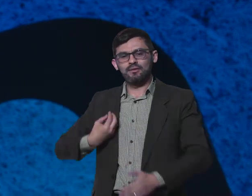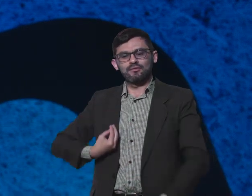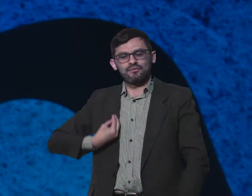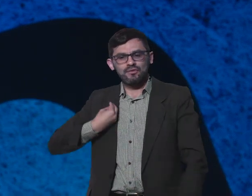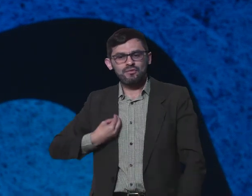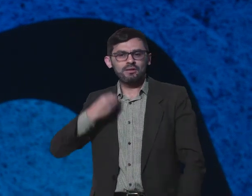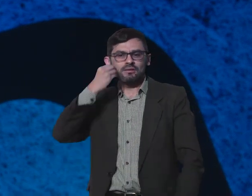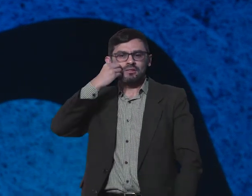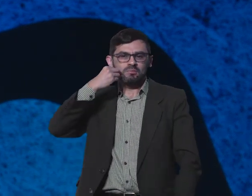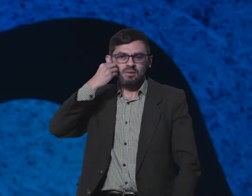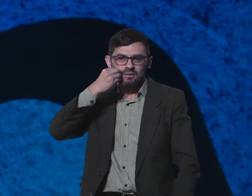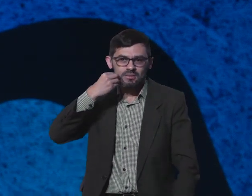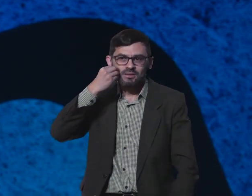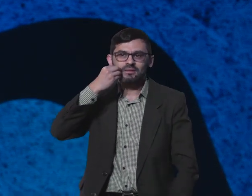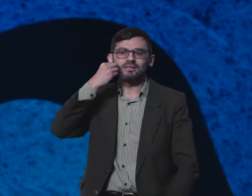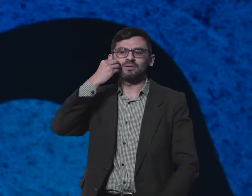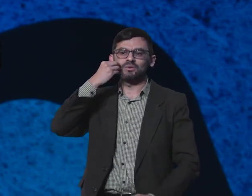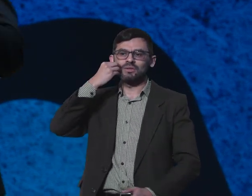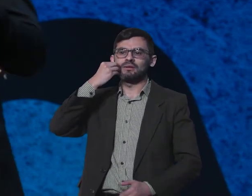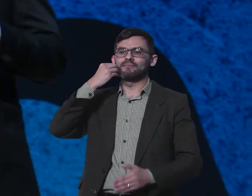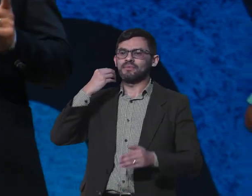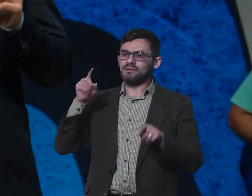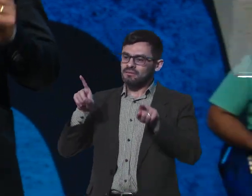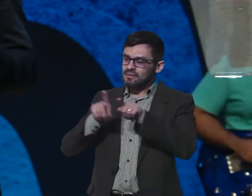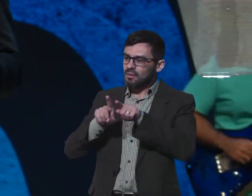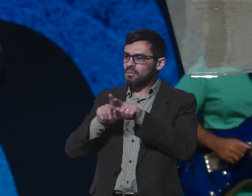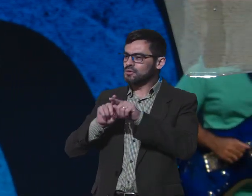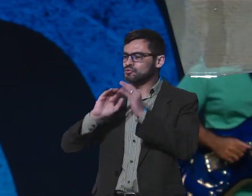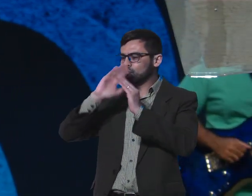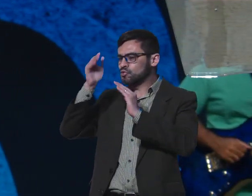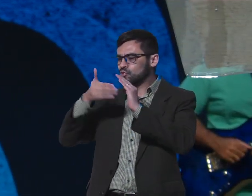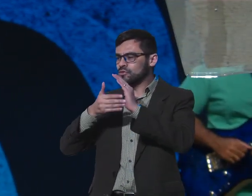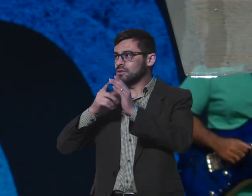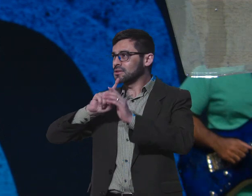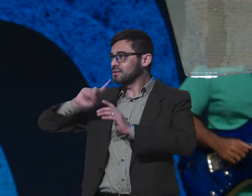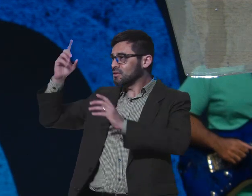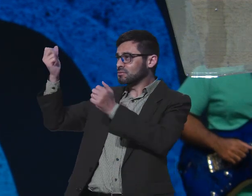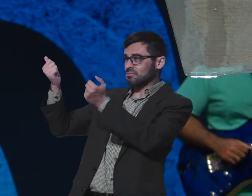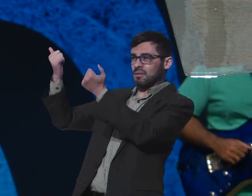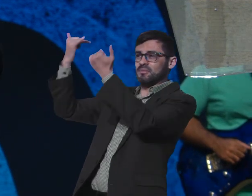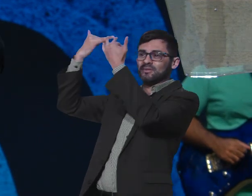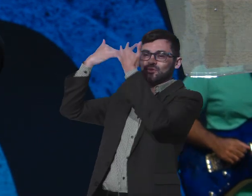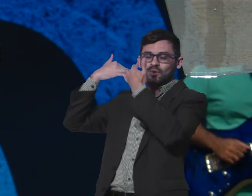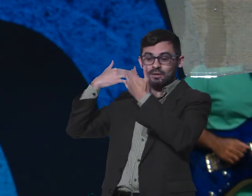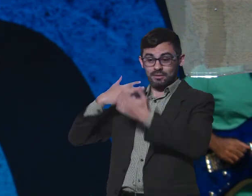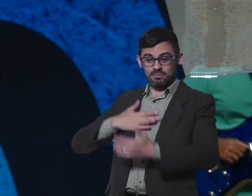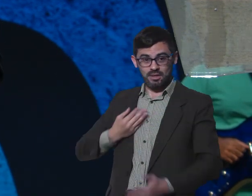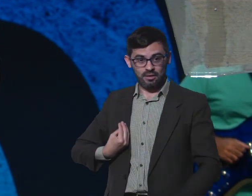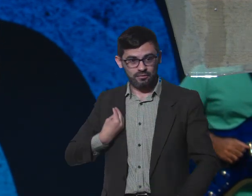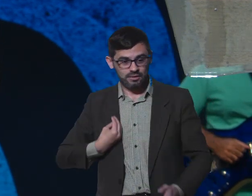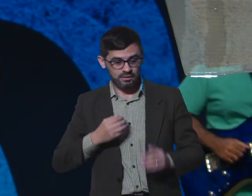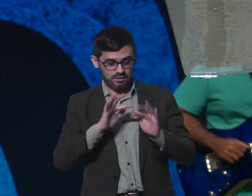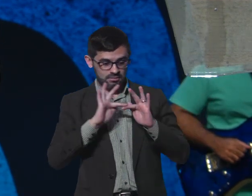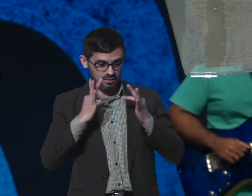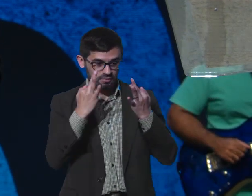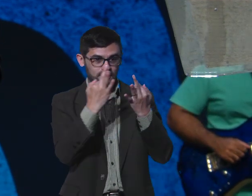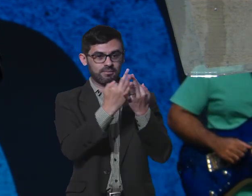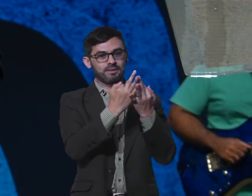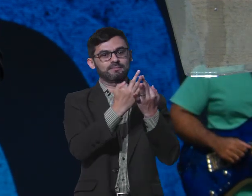e eu estou desfrutando da eternidade, das bênçãos de Deus na minha vida, na minha casa.